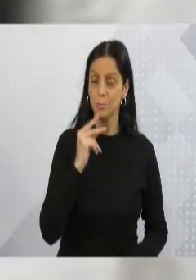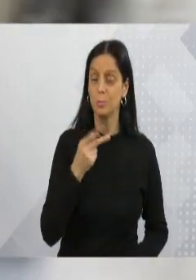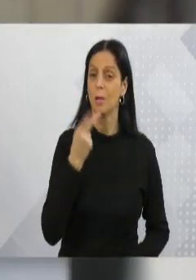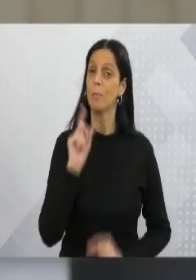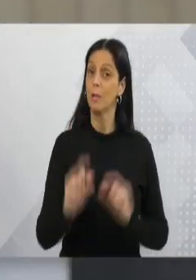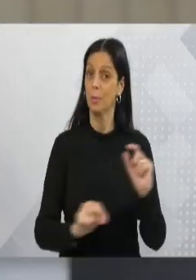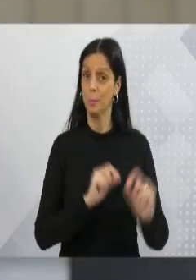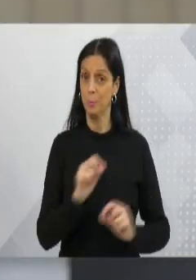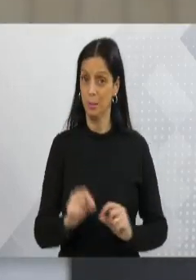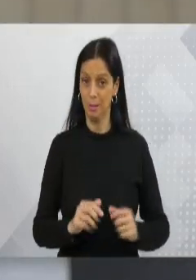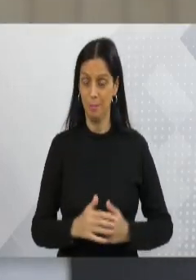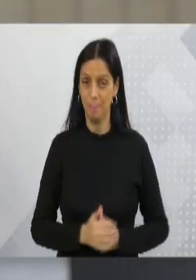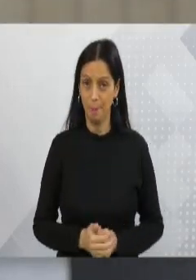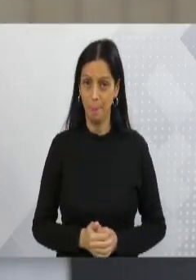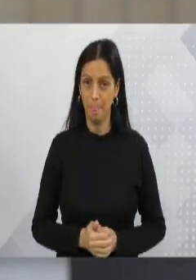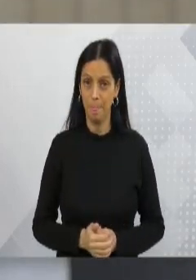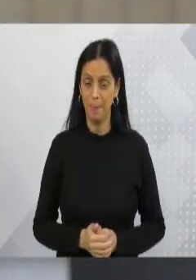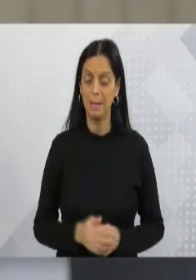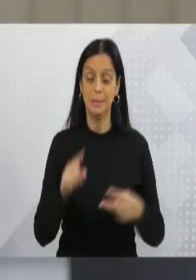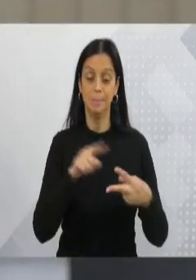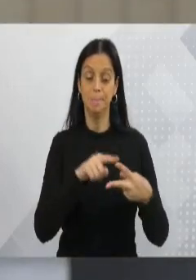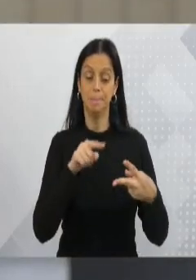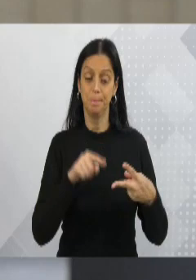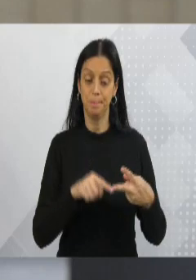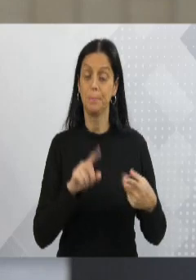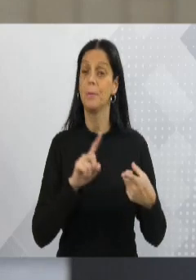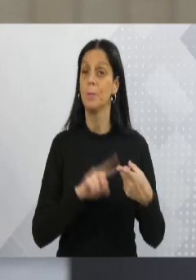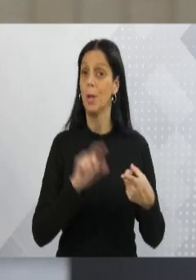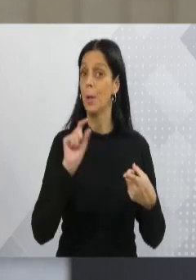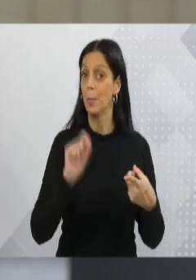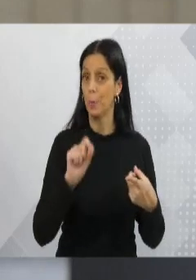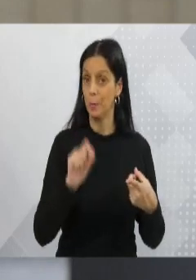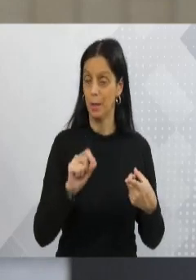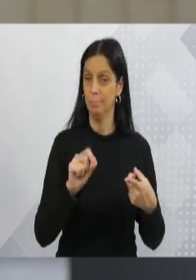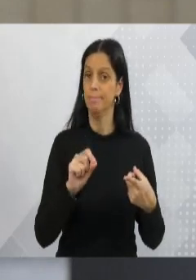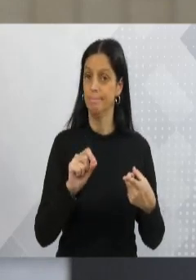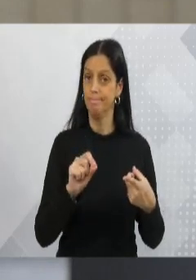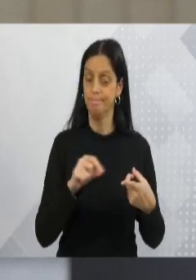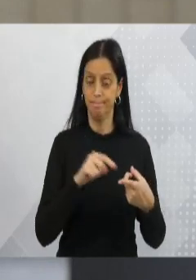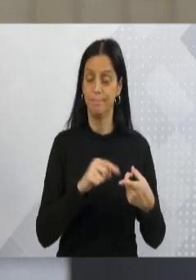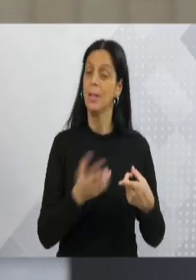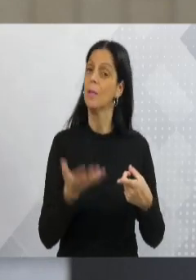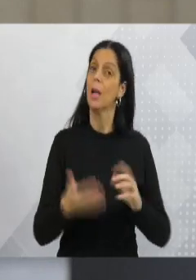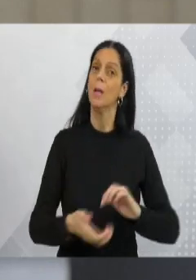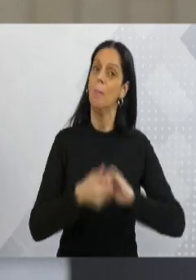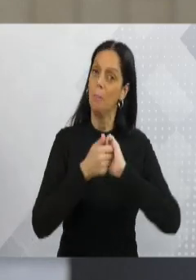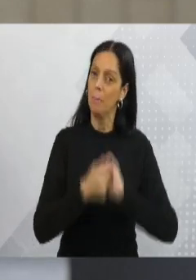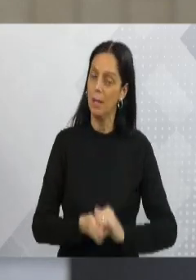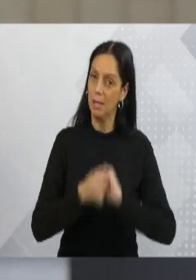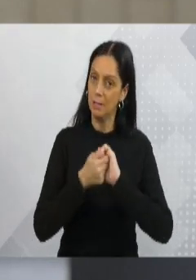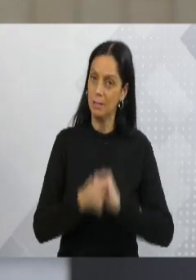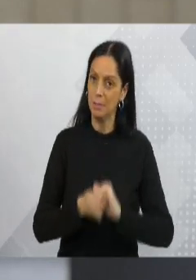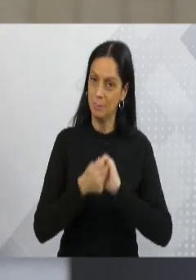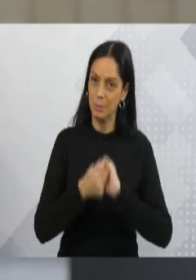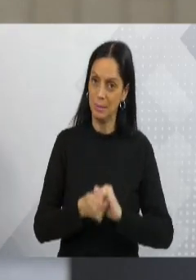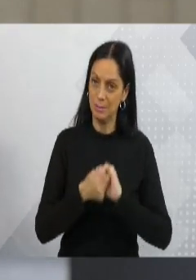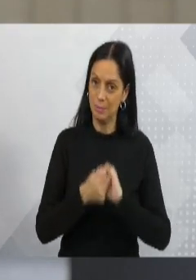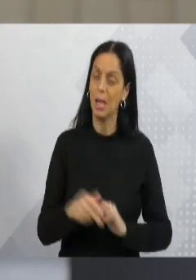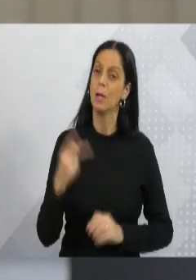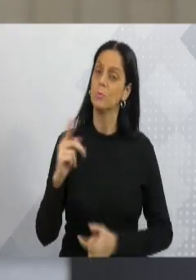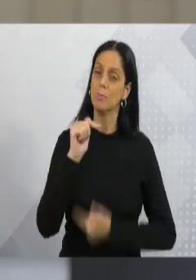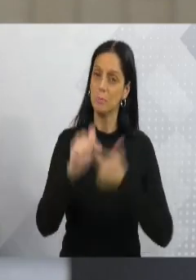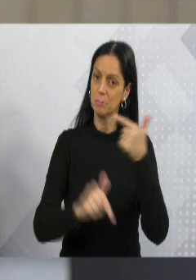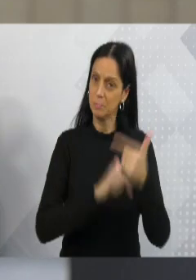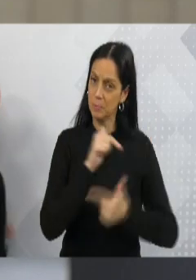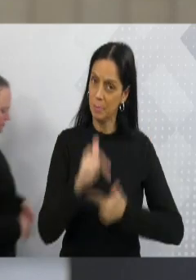aqui primeira duas coisas primeira coisa Vamos separar Quero parabenizar o seu